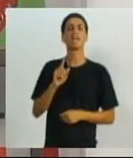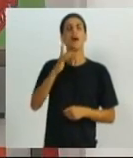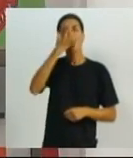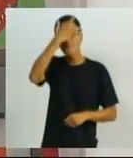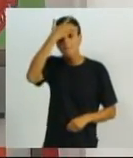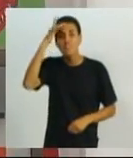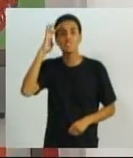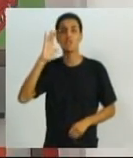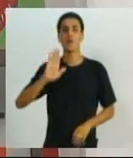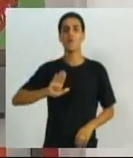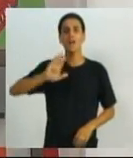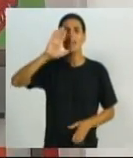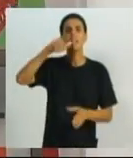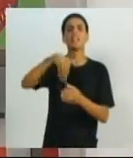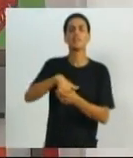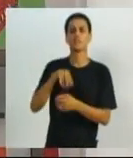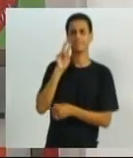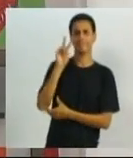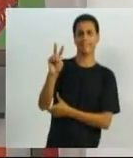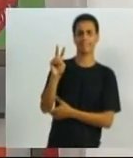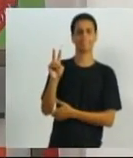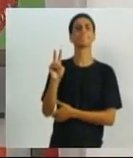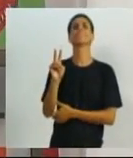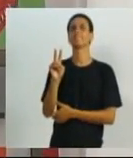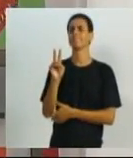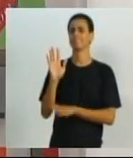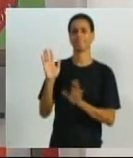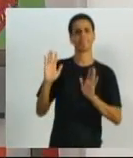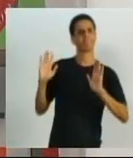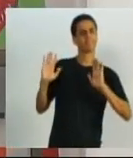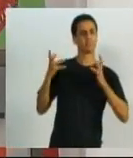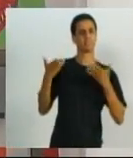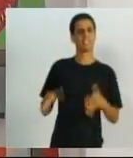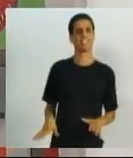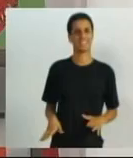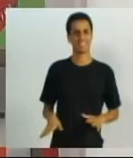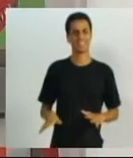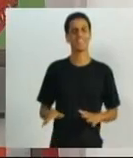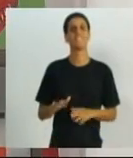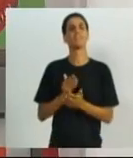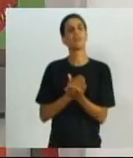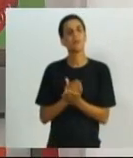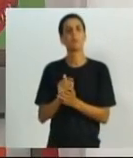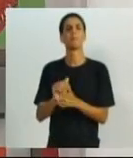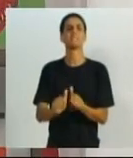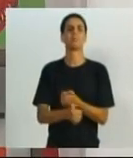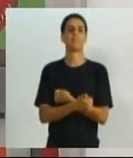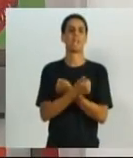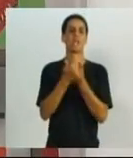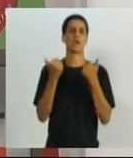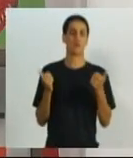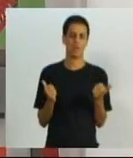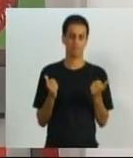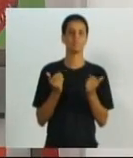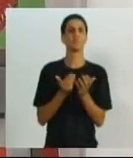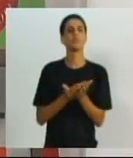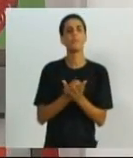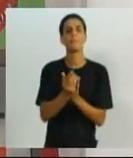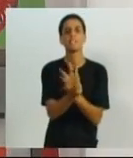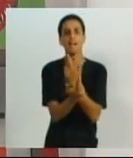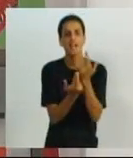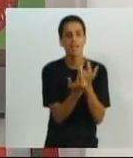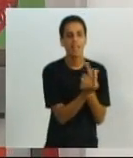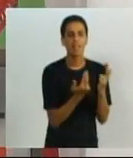distinção. Ele vai fazer esse julgamento. E aí nós começamos a melhorar um pouquinho a nossa